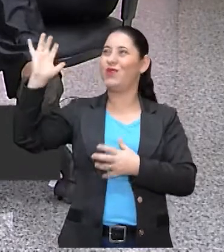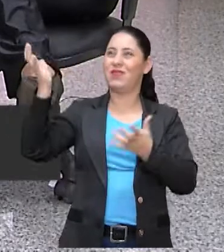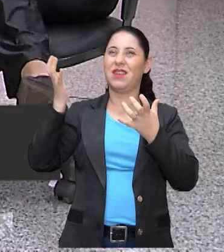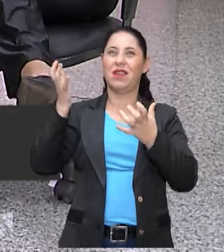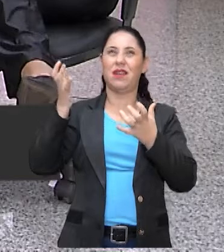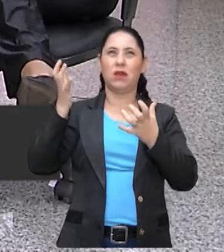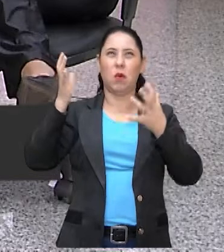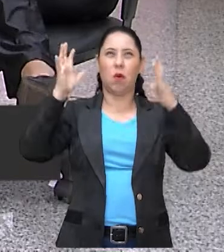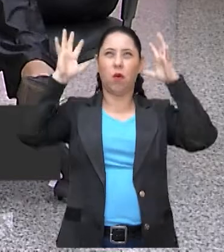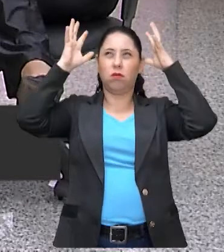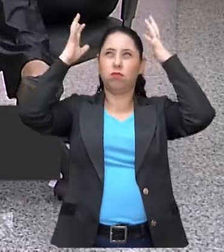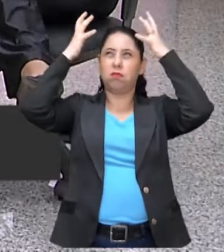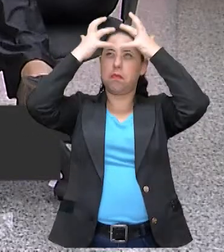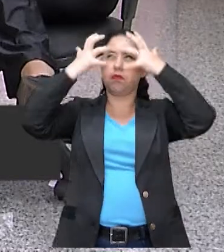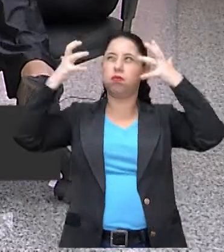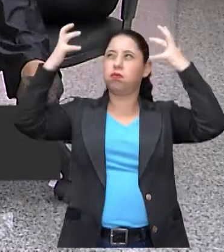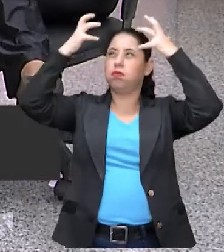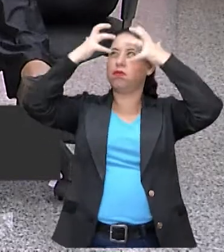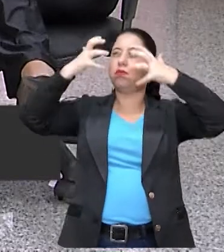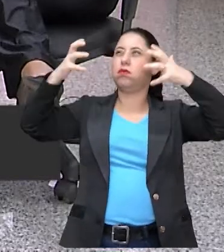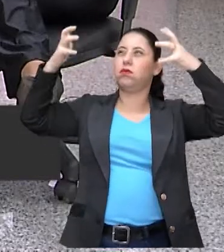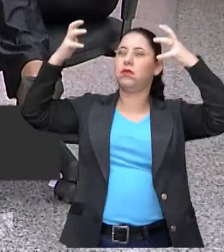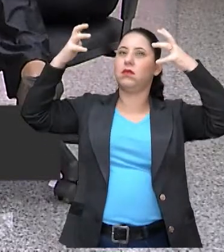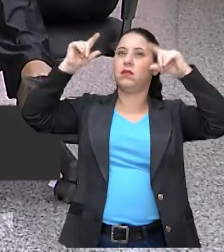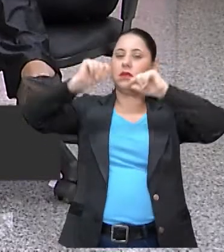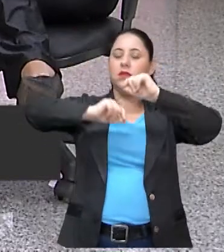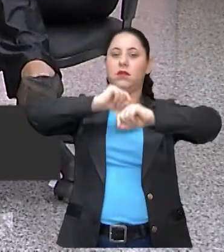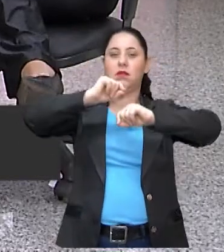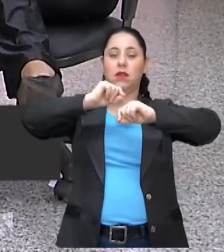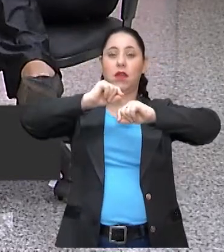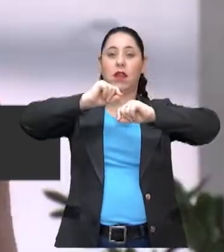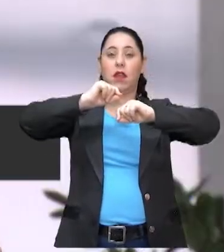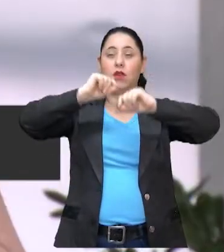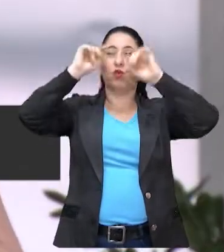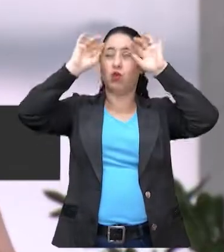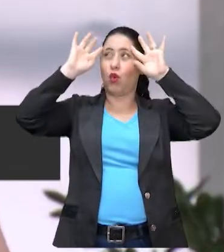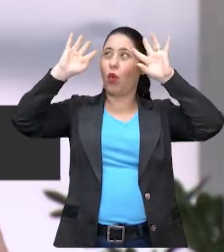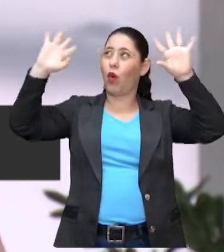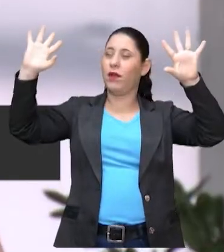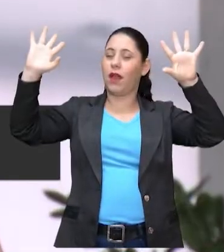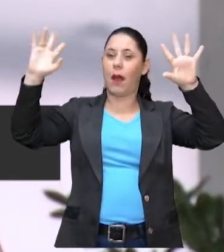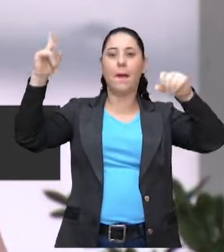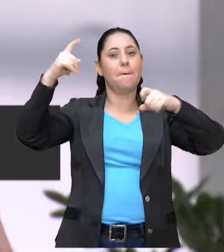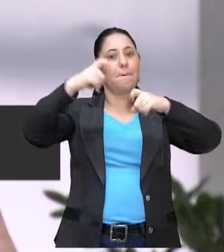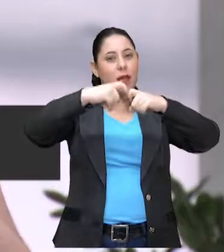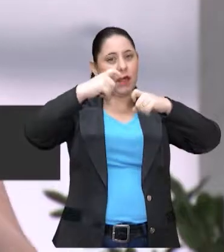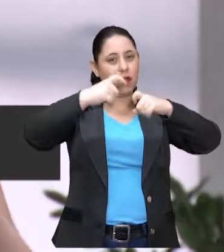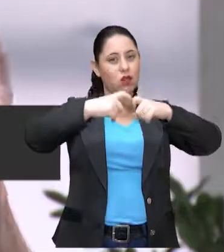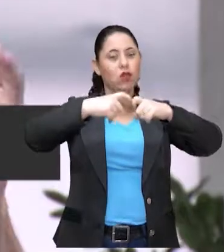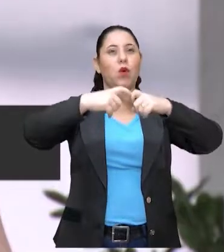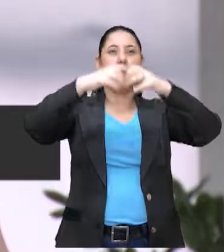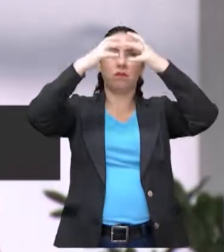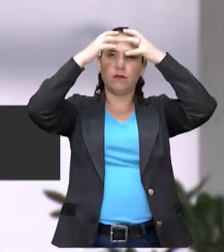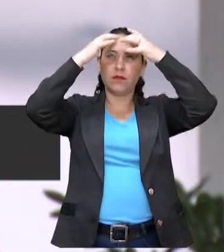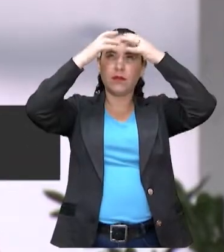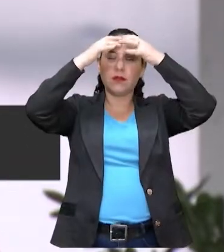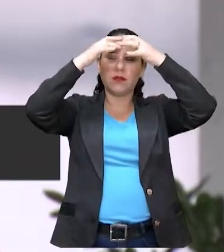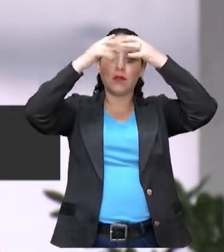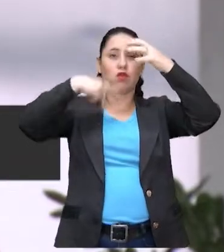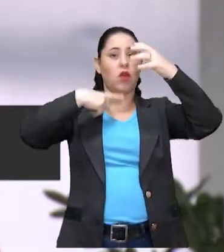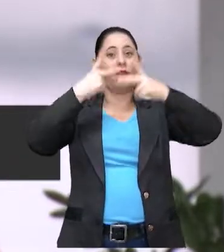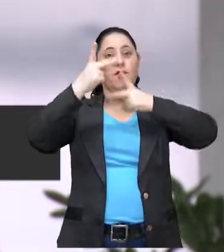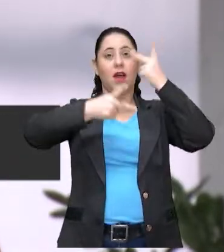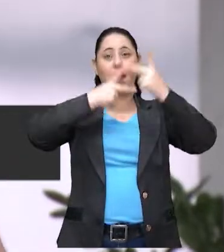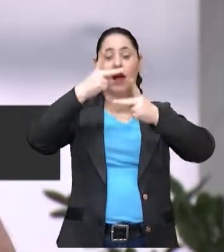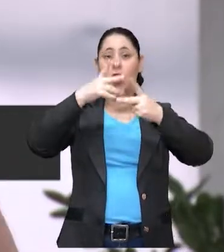quer nem pensar. Aliás, assim, o pesadelo geralmente acontece na matéria dos sonhos, aí os psiquiatras, médicos, neurologistas, me perdoem,